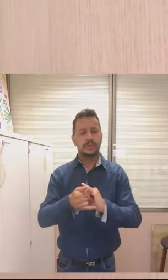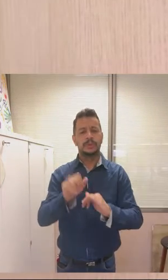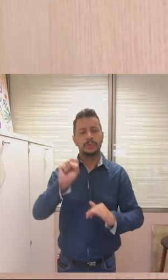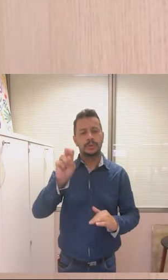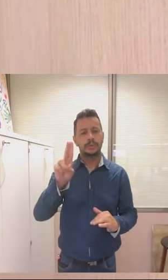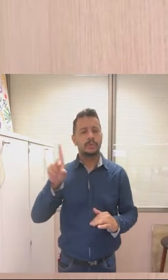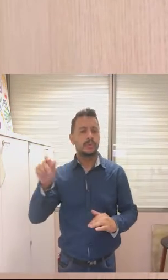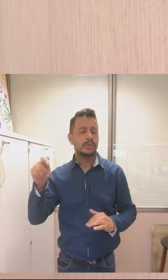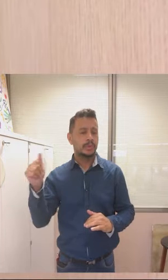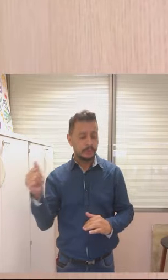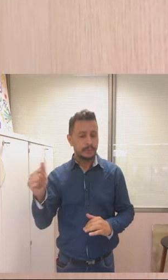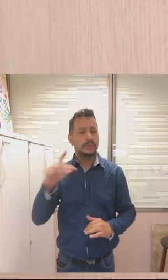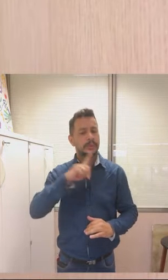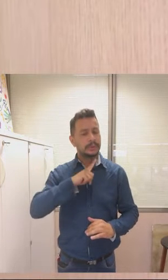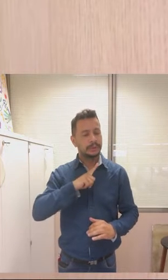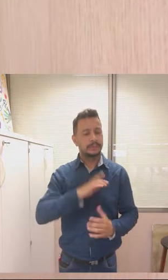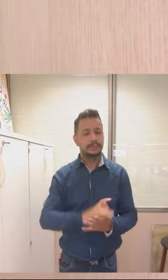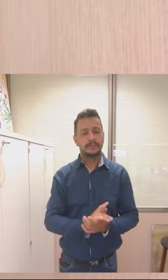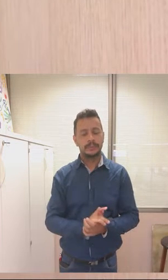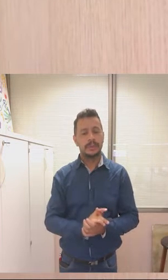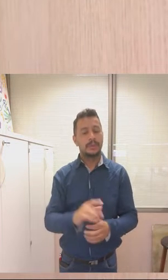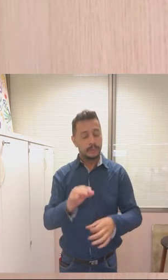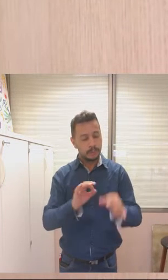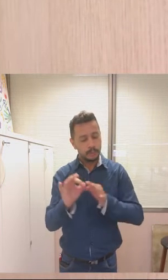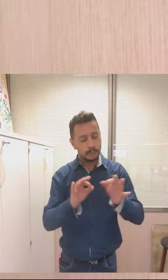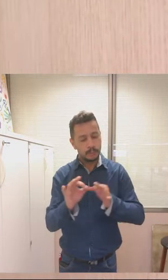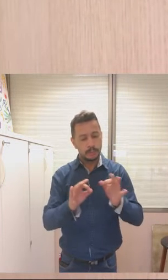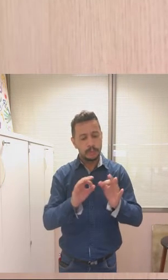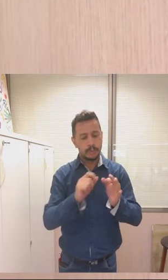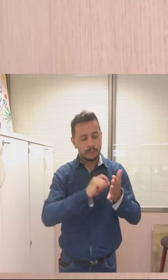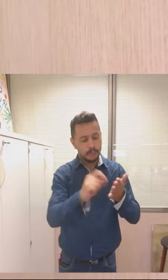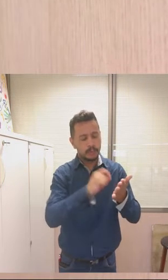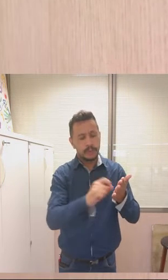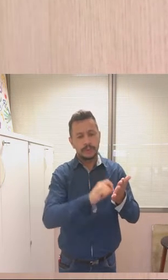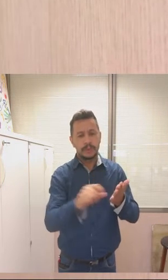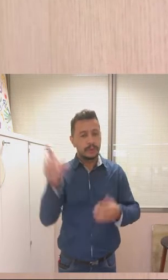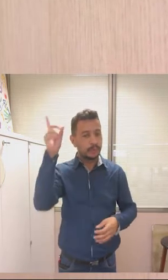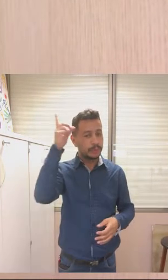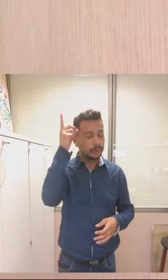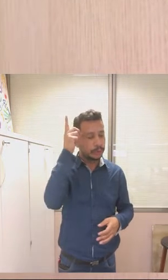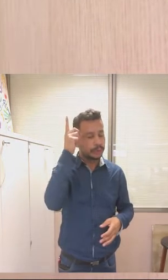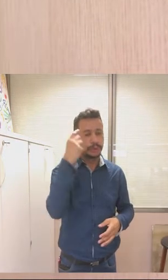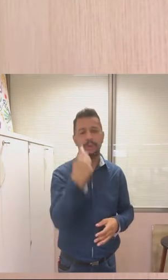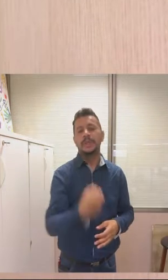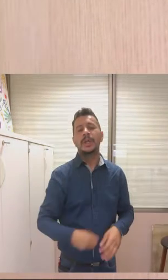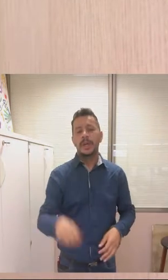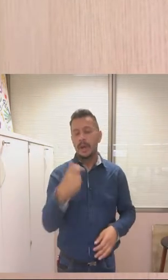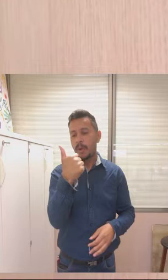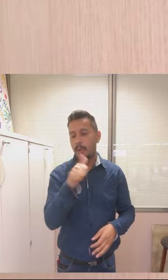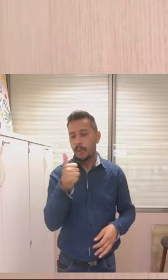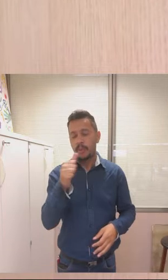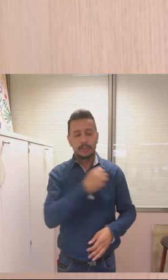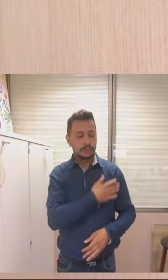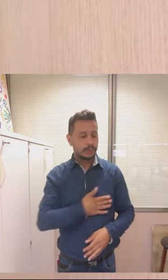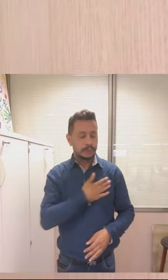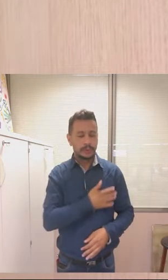USP que é direito.usp.br o Manifesto será lida em 11 de agosto no território livre